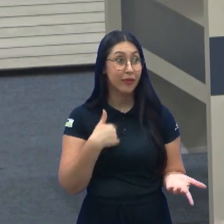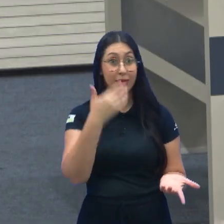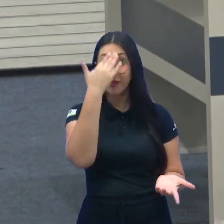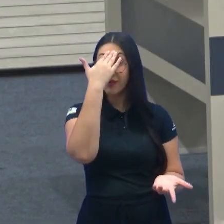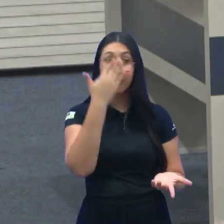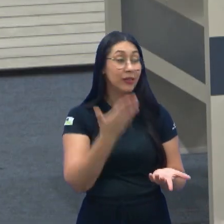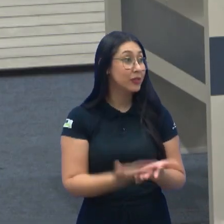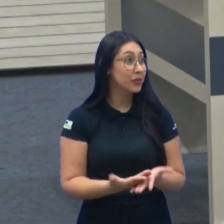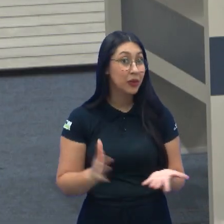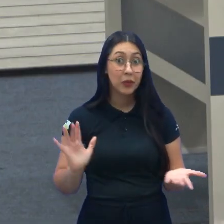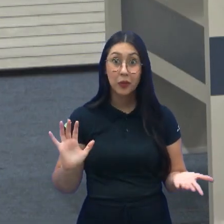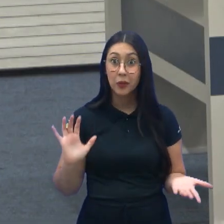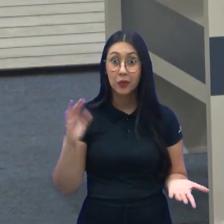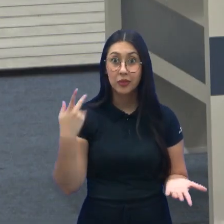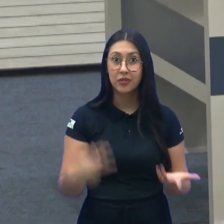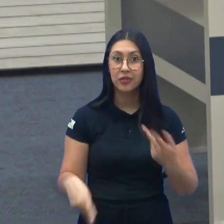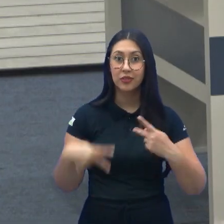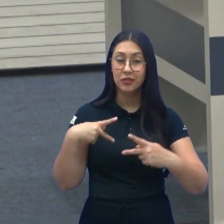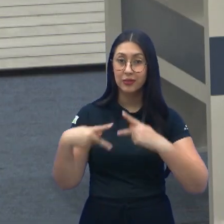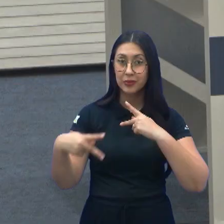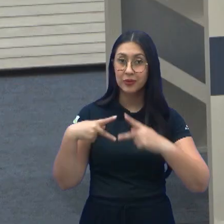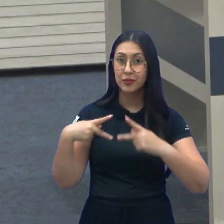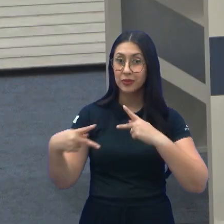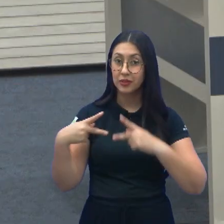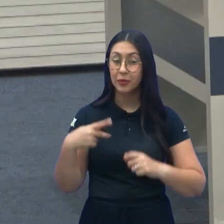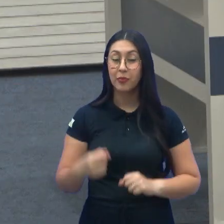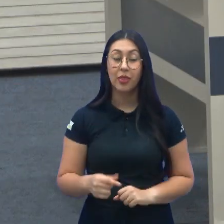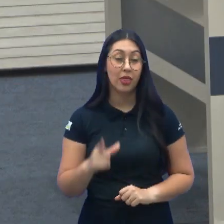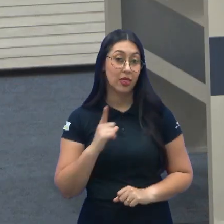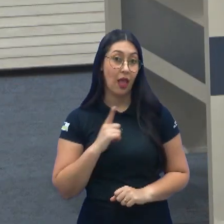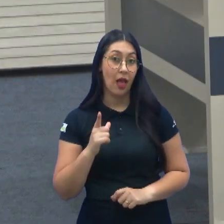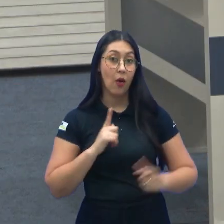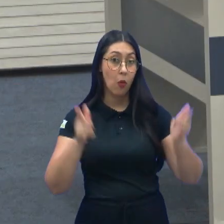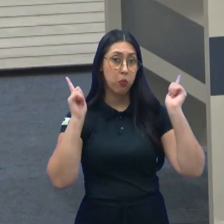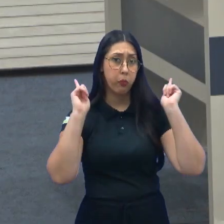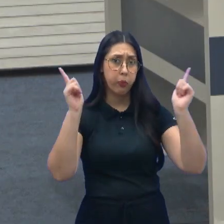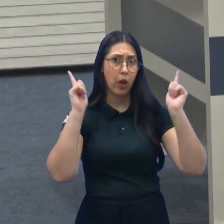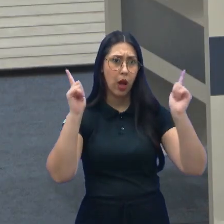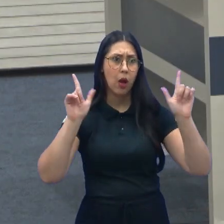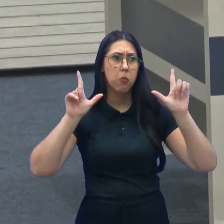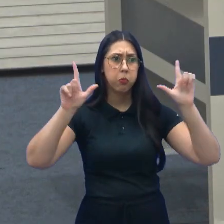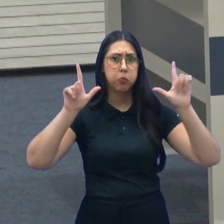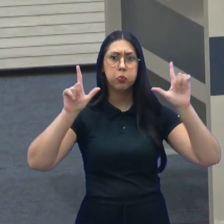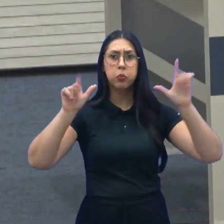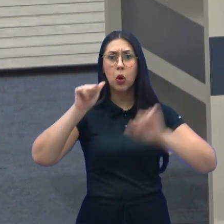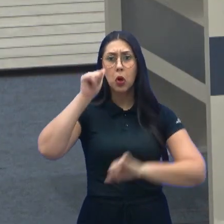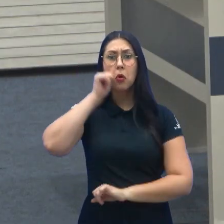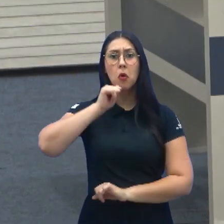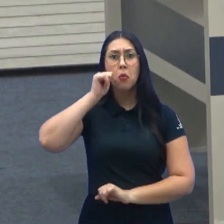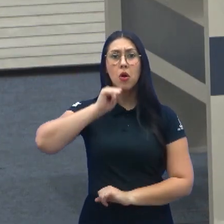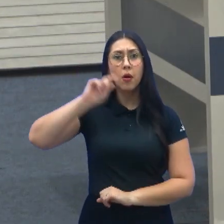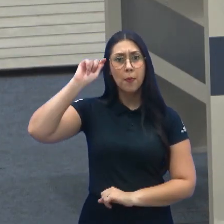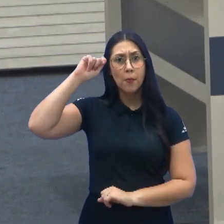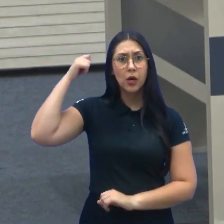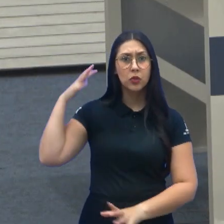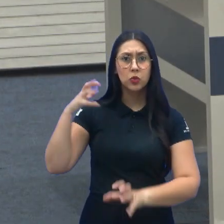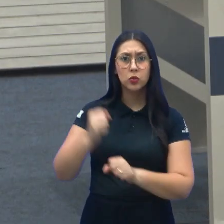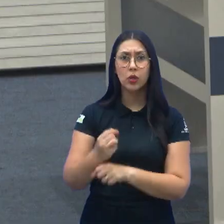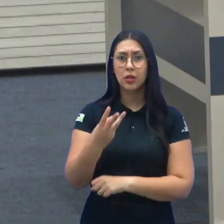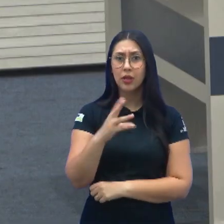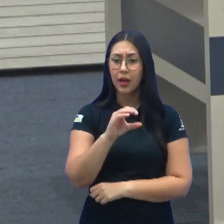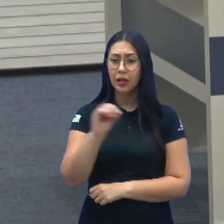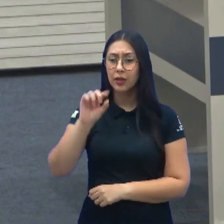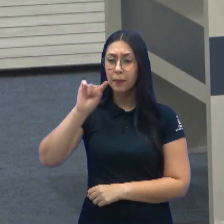está acontecendo em São José. Teve uma manifestação de mulheres negras, 300 mil